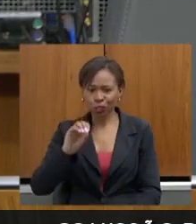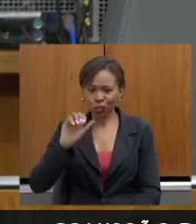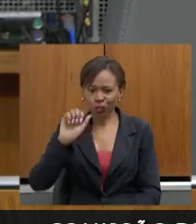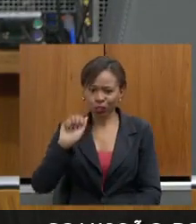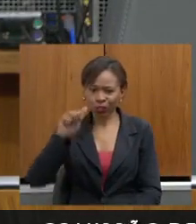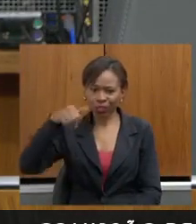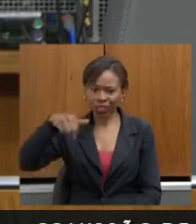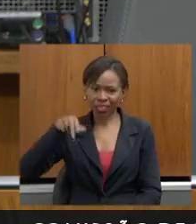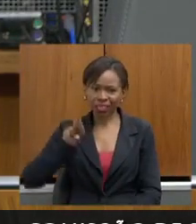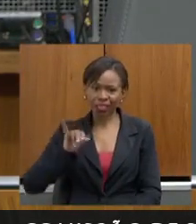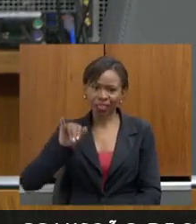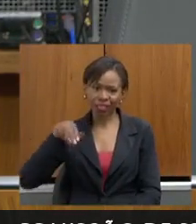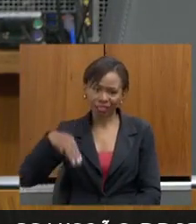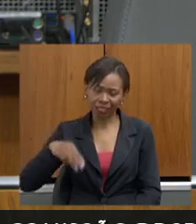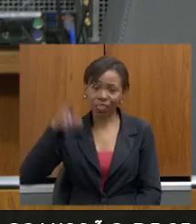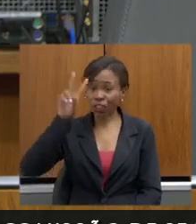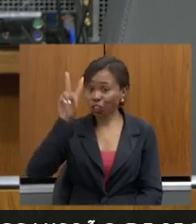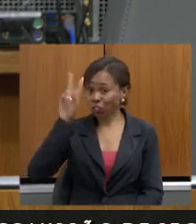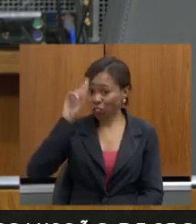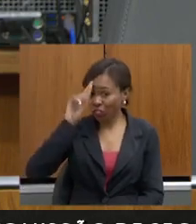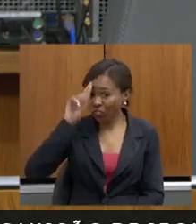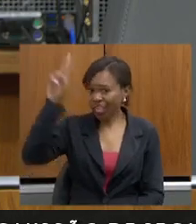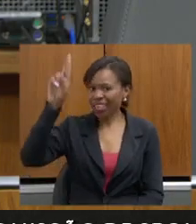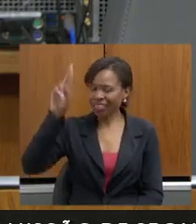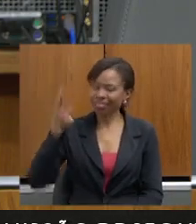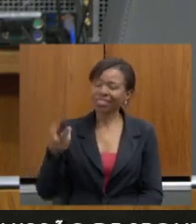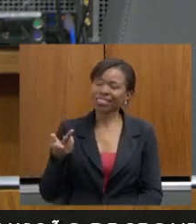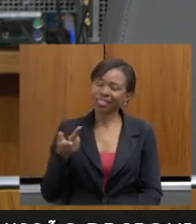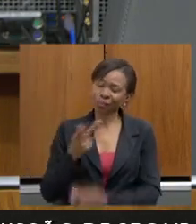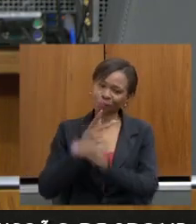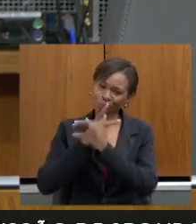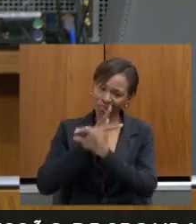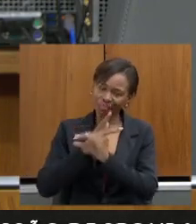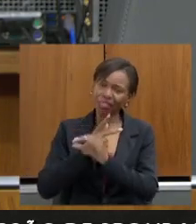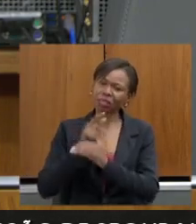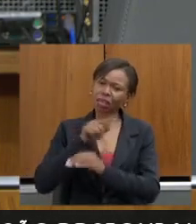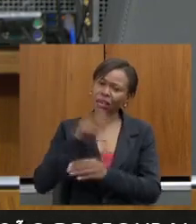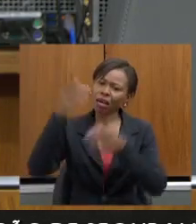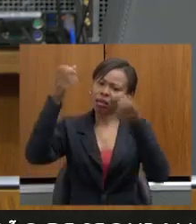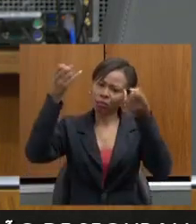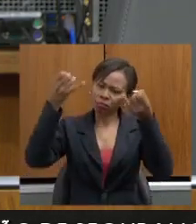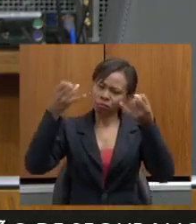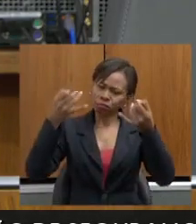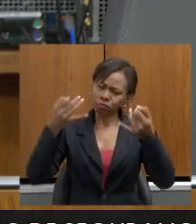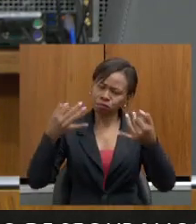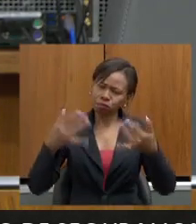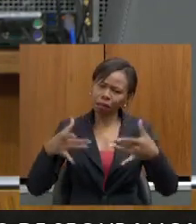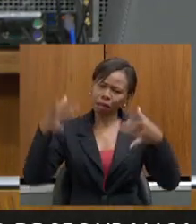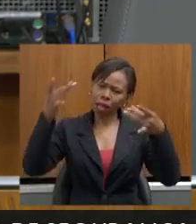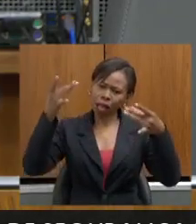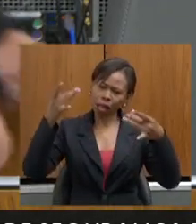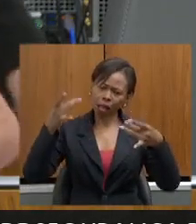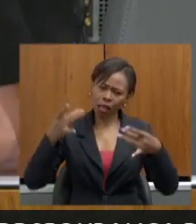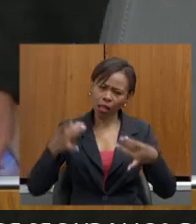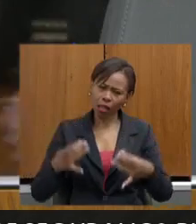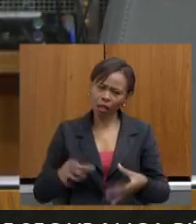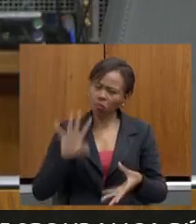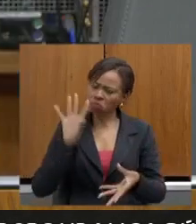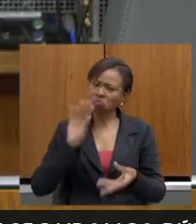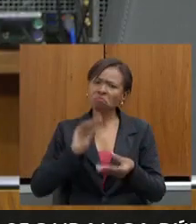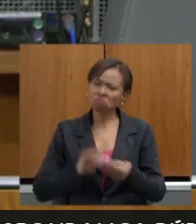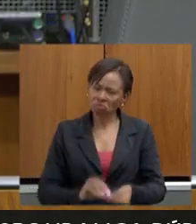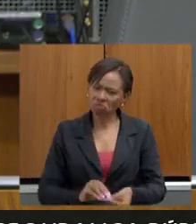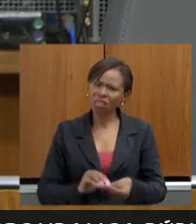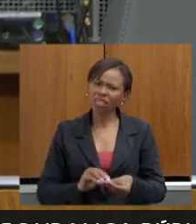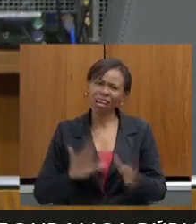da Polícia Civil parabenizar pela explanação muito completa muito sucinta né bem explicativo eu não vou ficar aqui